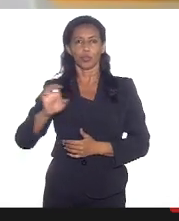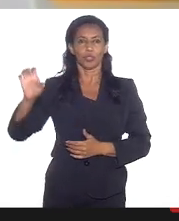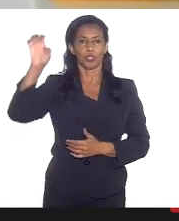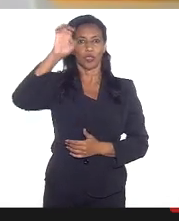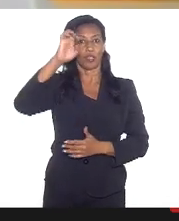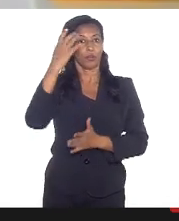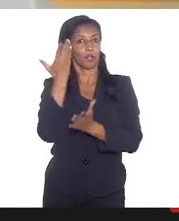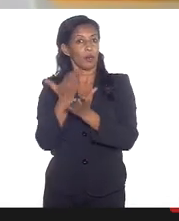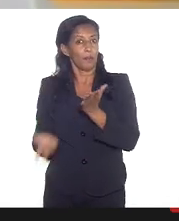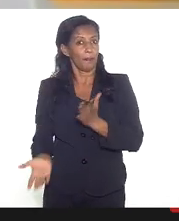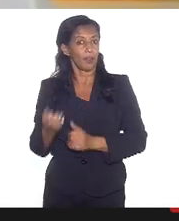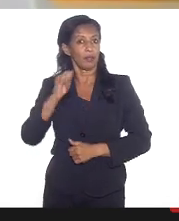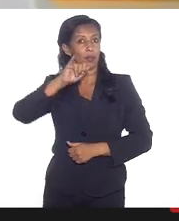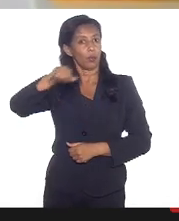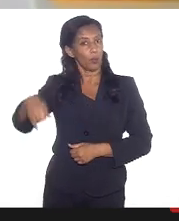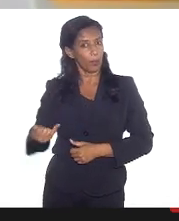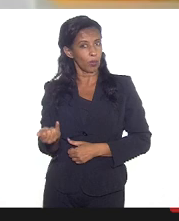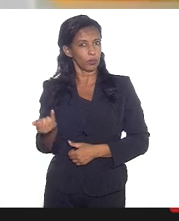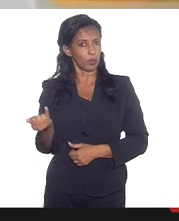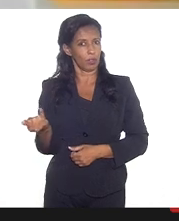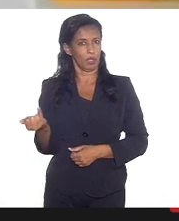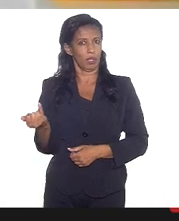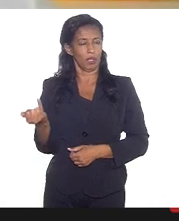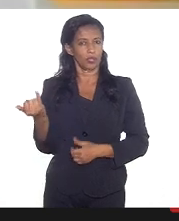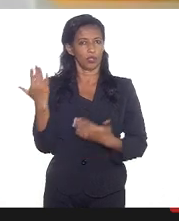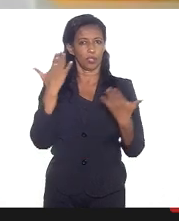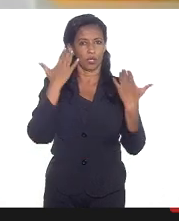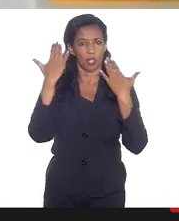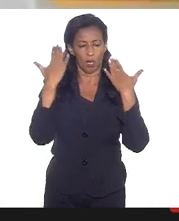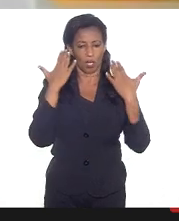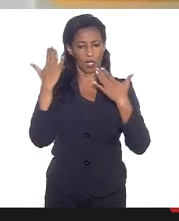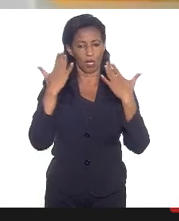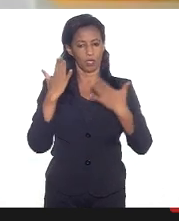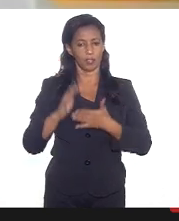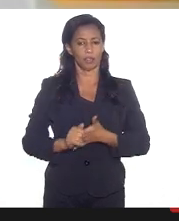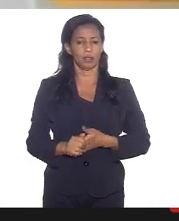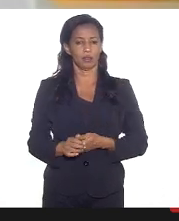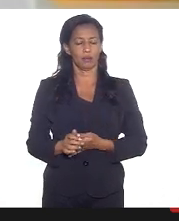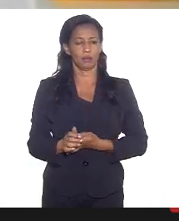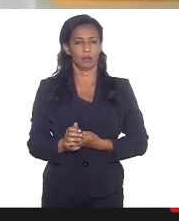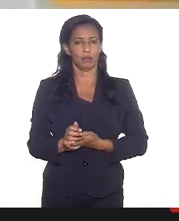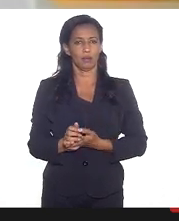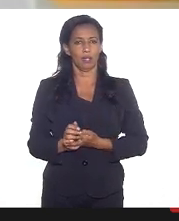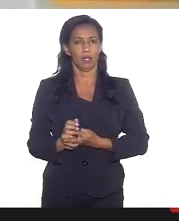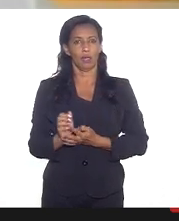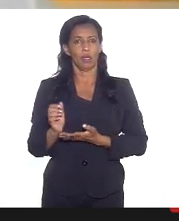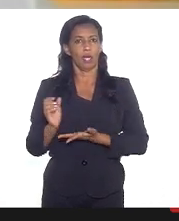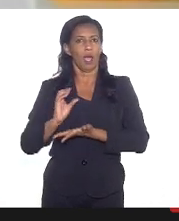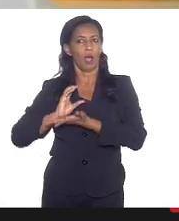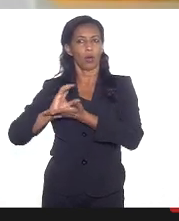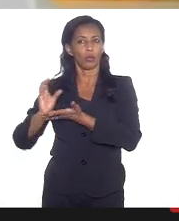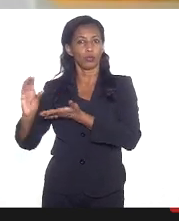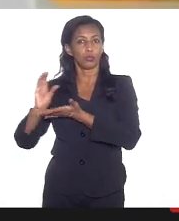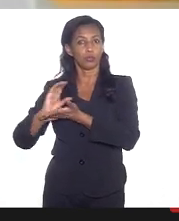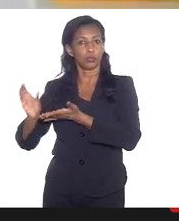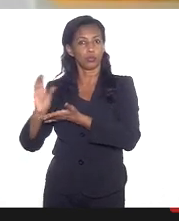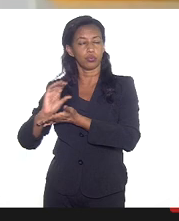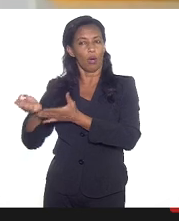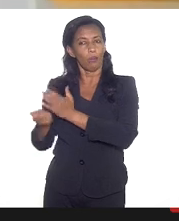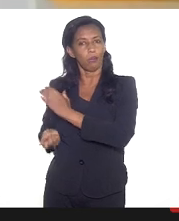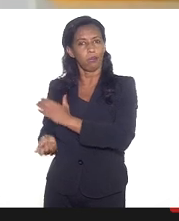não perder oportunidade em relação aos possíveis investimentos. E